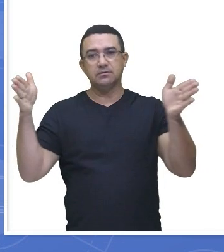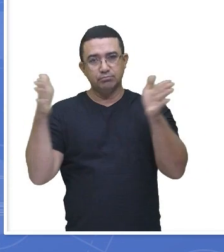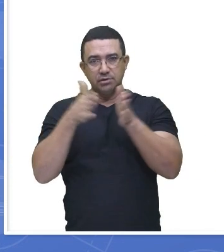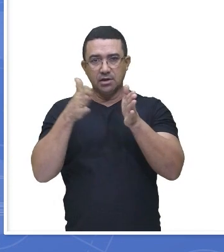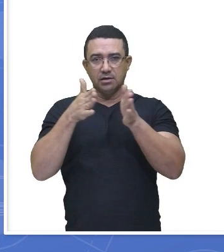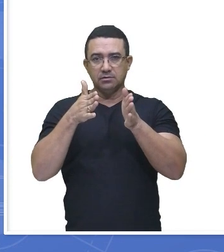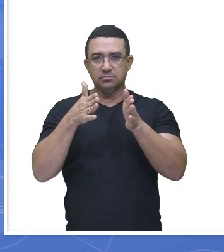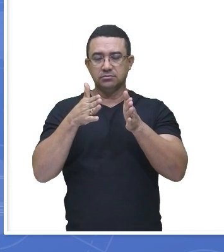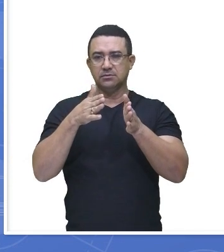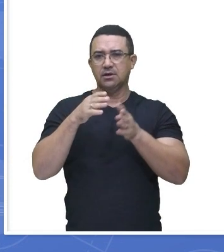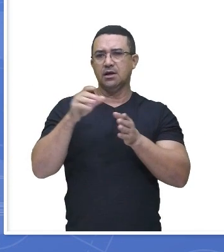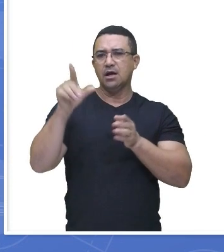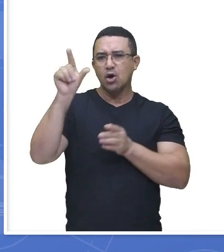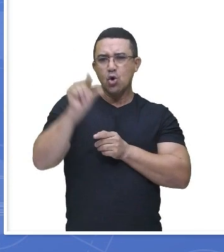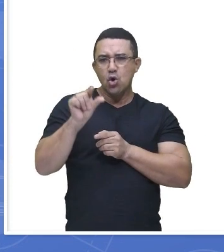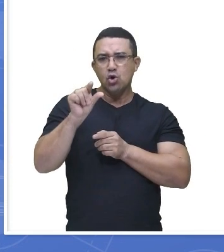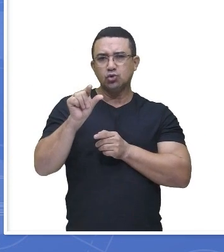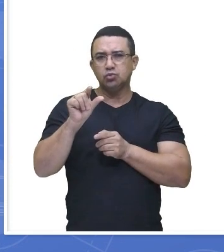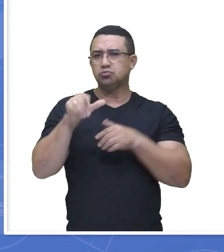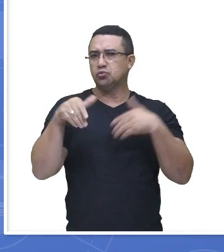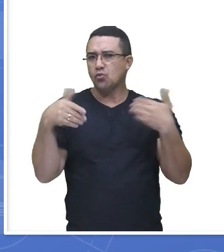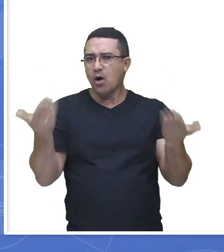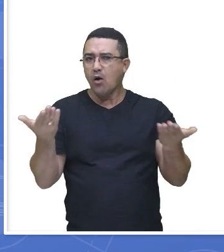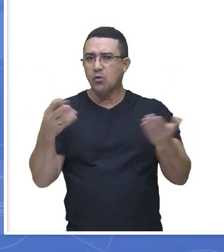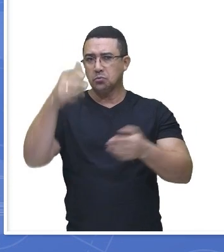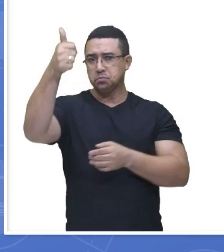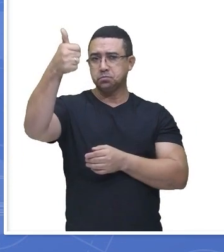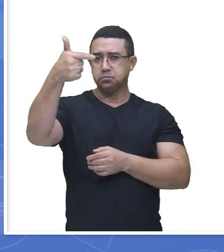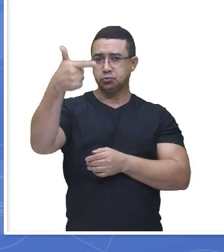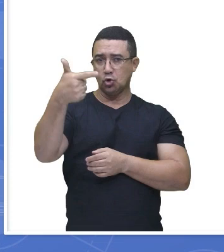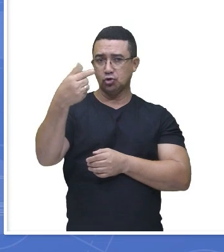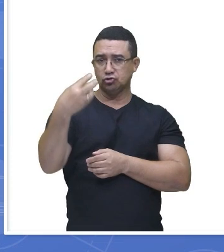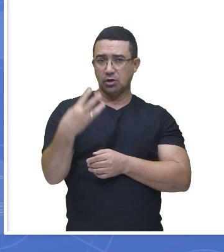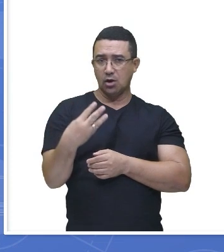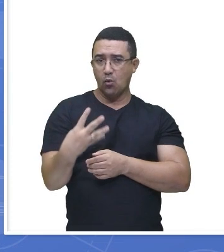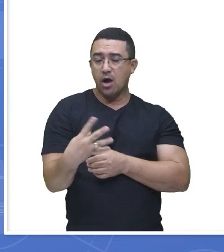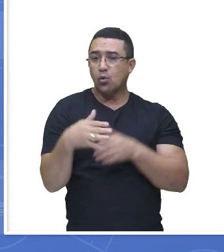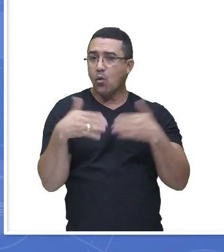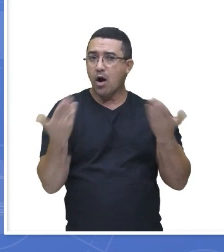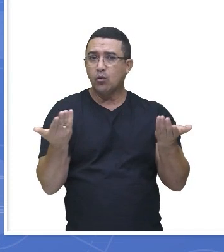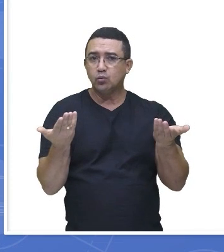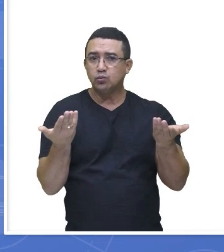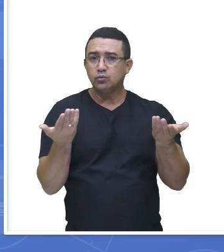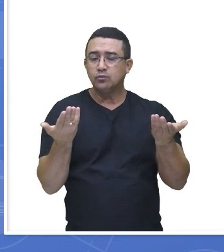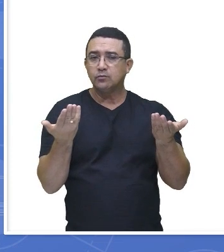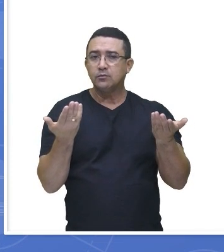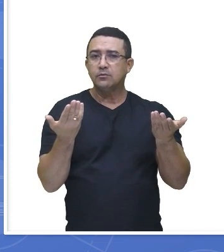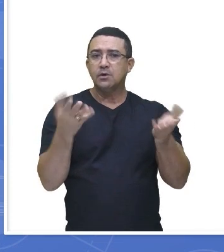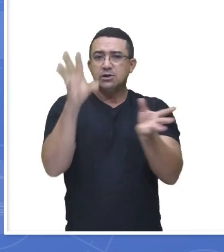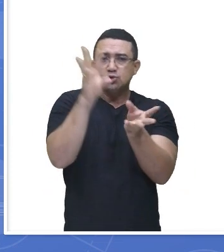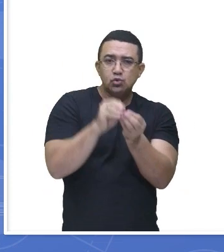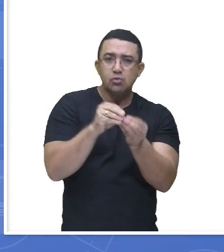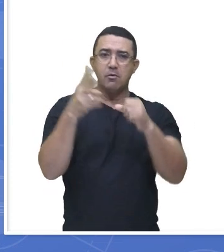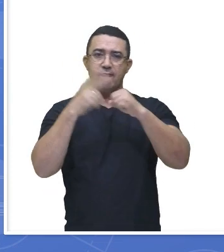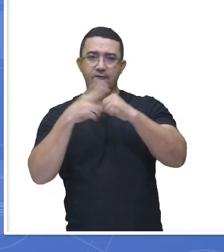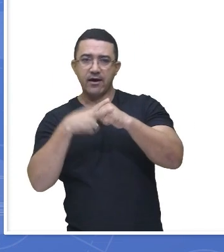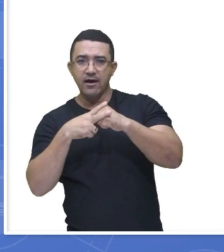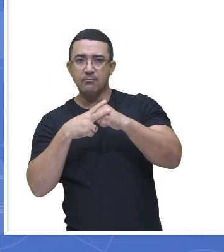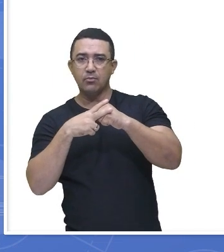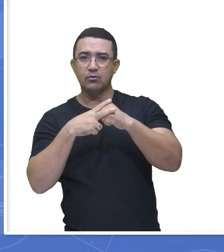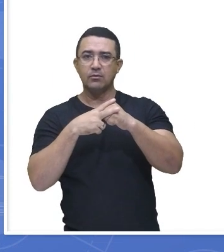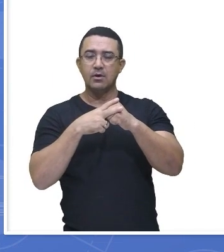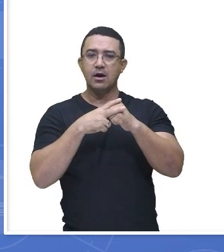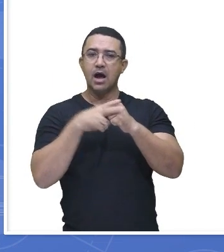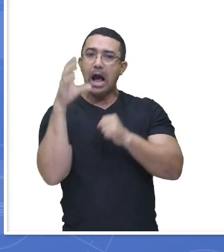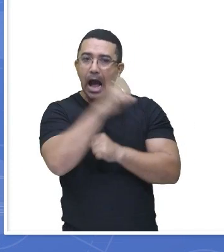de la história? Los verbos, brevidade, personagens? Não sei, né? Vamos chegar lá. 2. Vamos pelo menos ler o 2